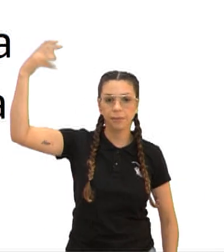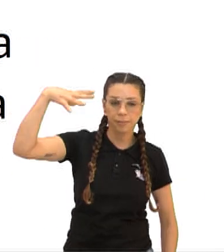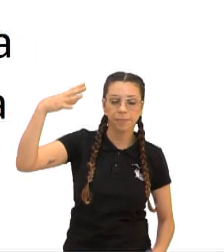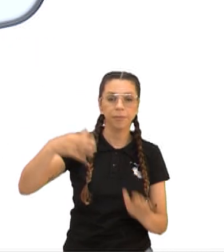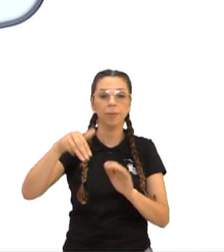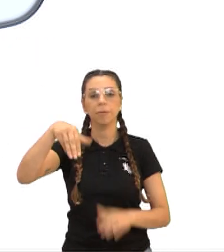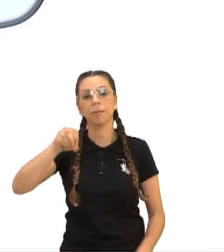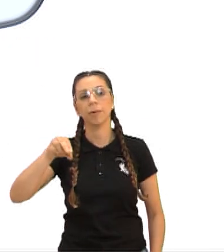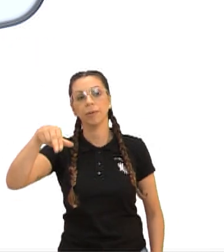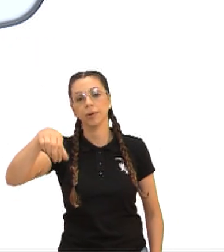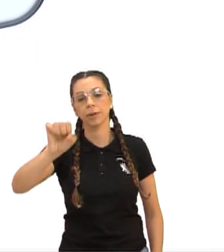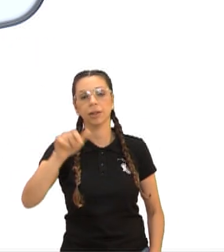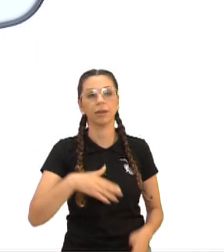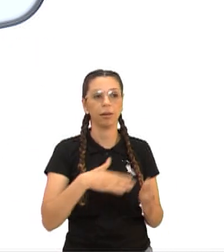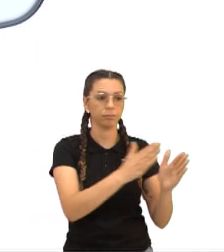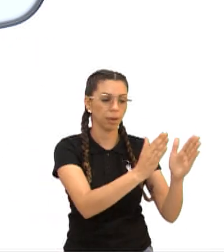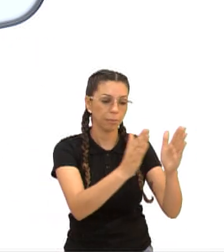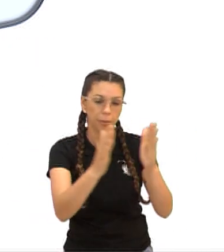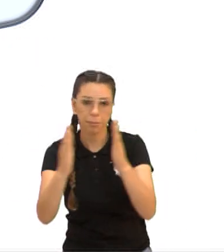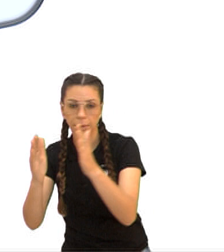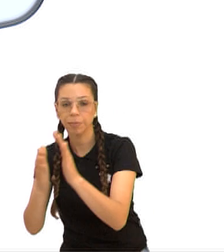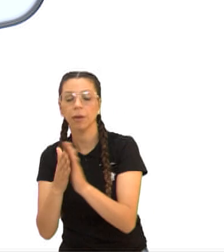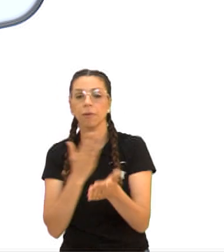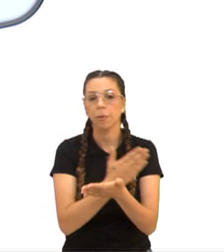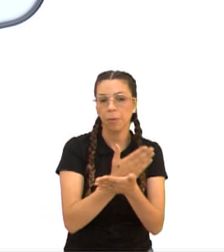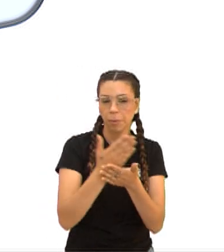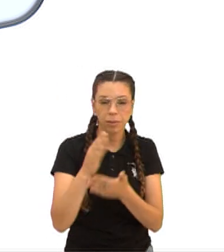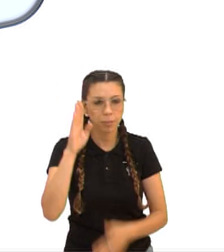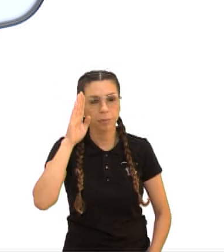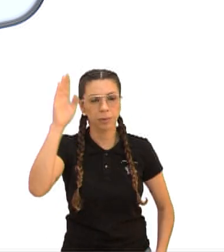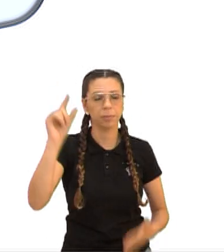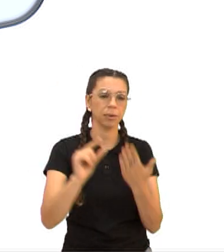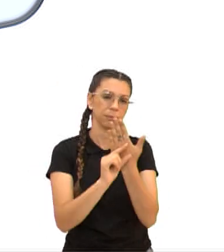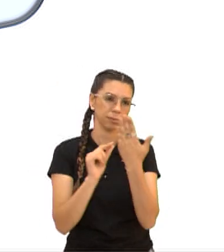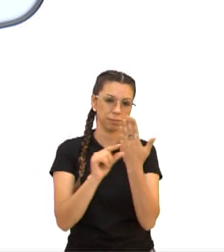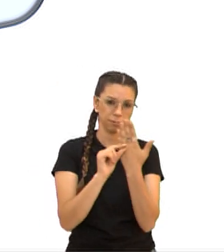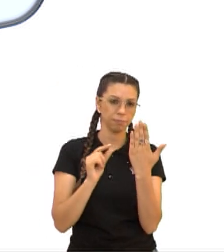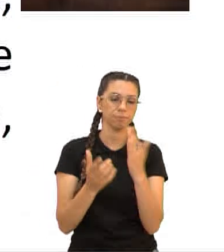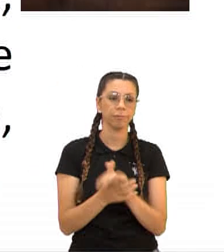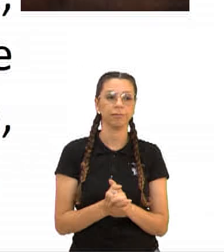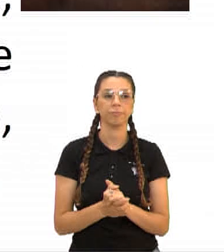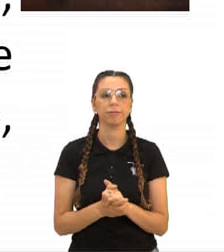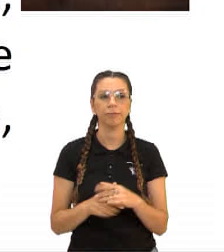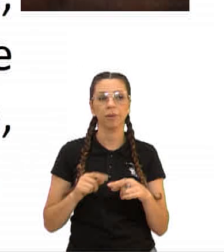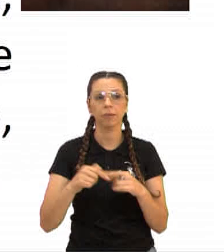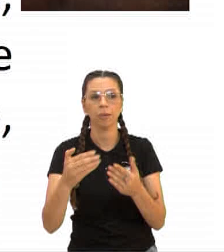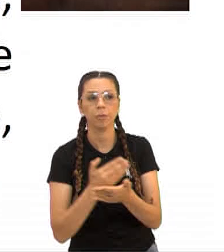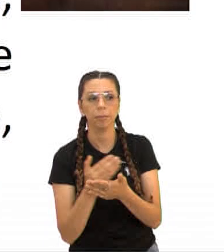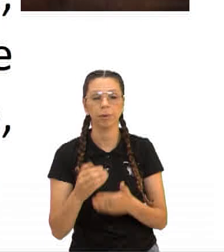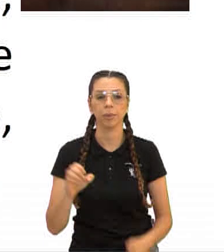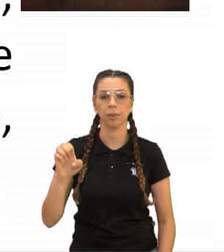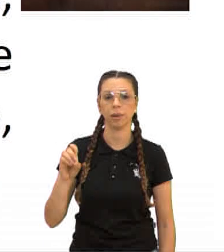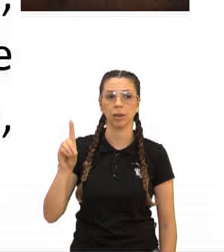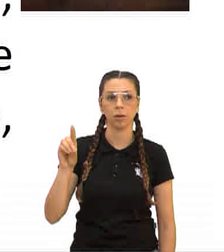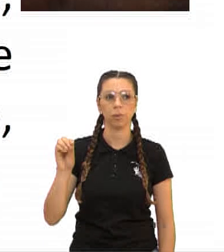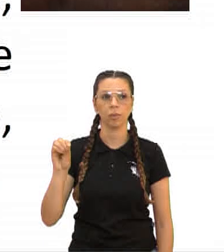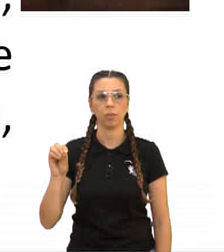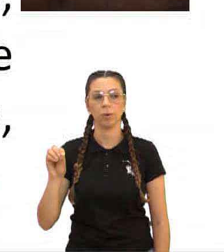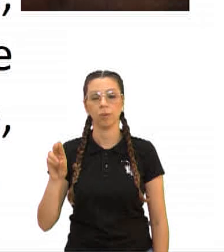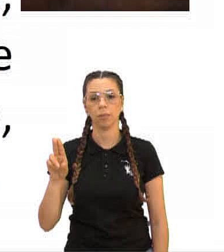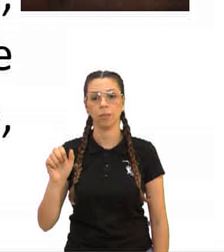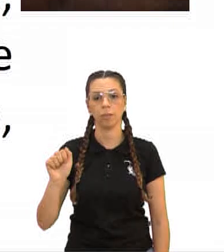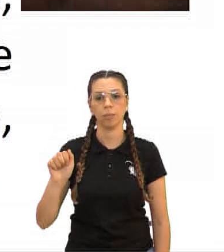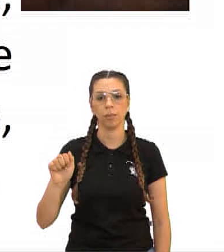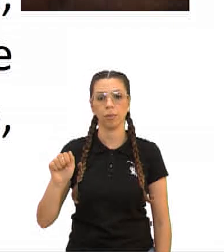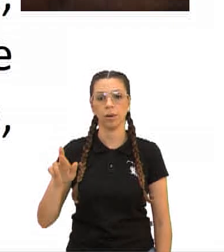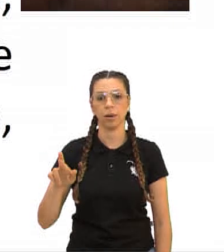Monet fez um monte de série. Então vamos começar já com os principais artistas, pessoal. E a gente vai começar com ele, né?